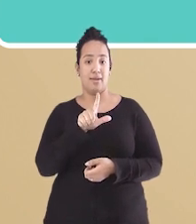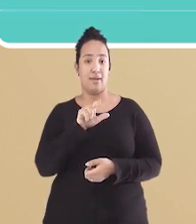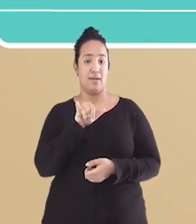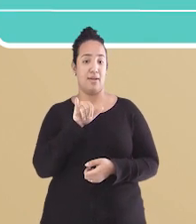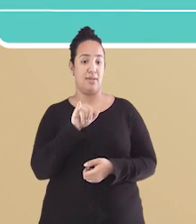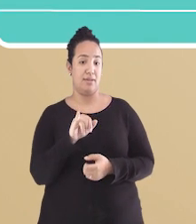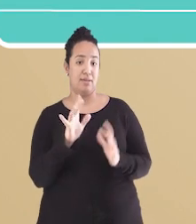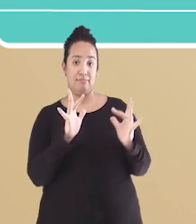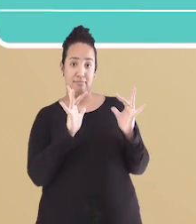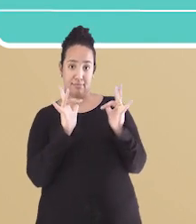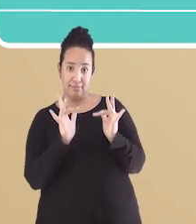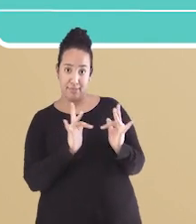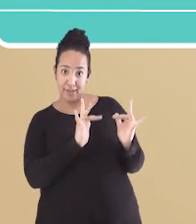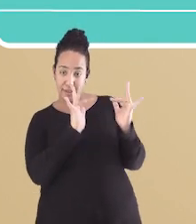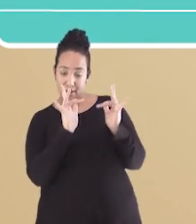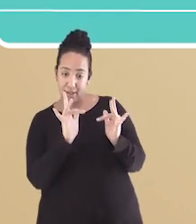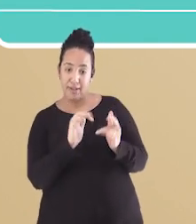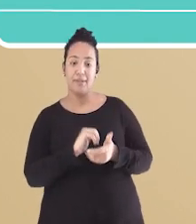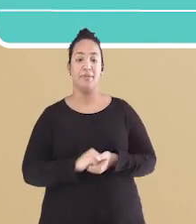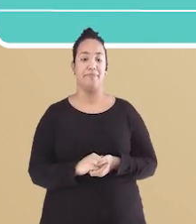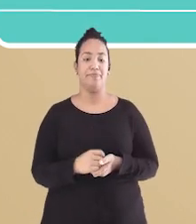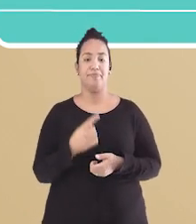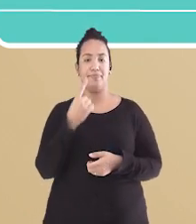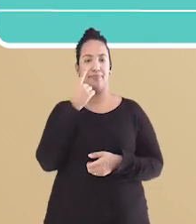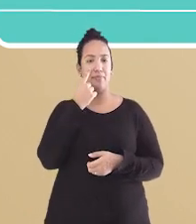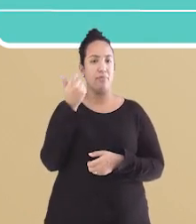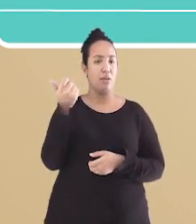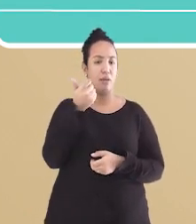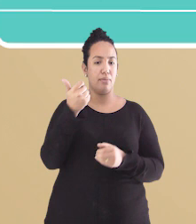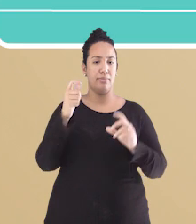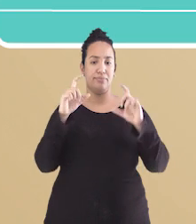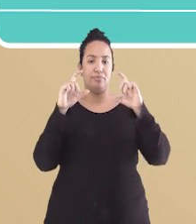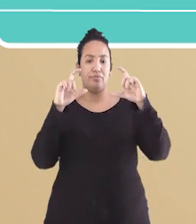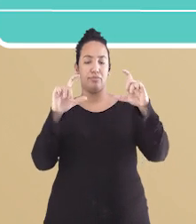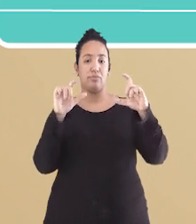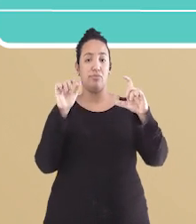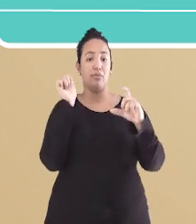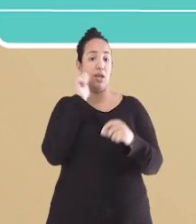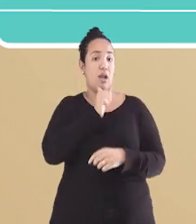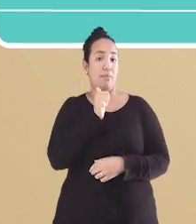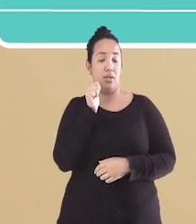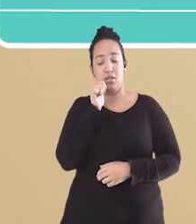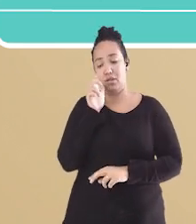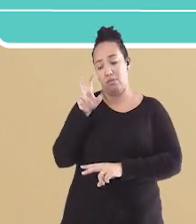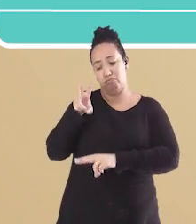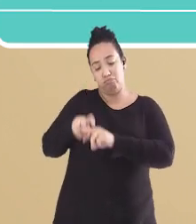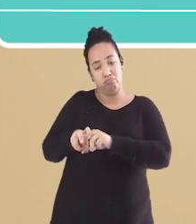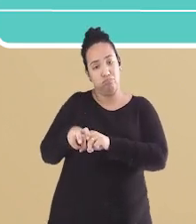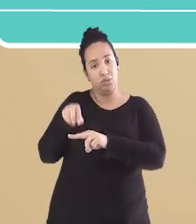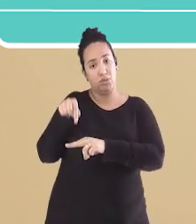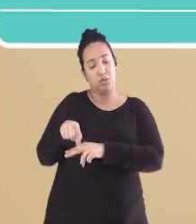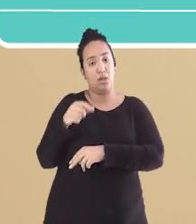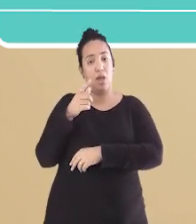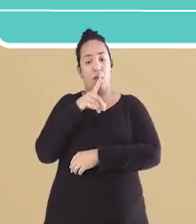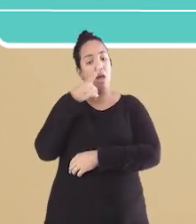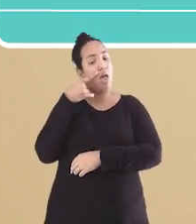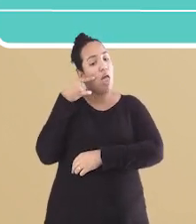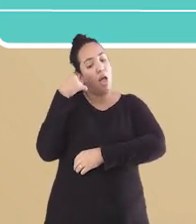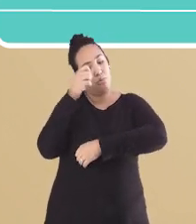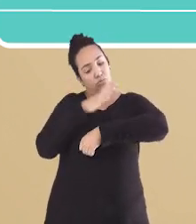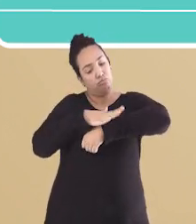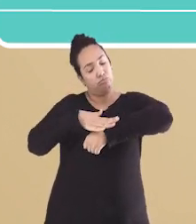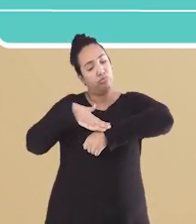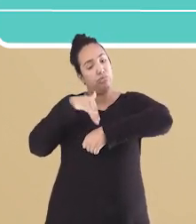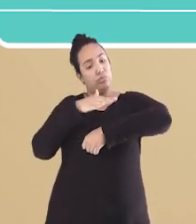Paquera. Observe que no primeiro quadrinho, Magali está sentada num banco da praça com seu gato no